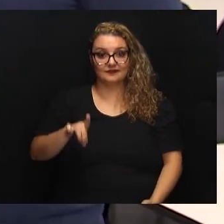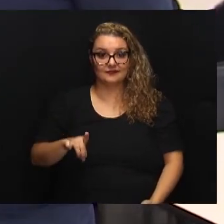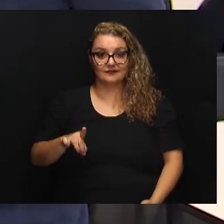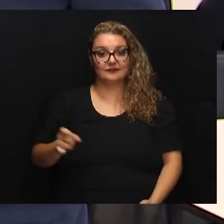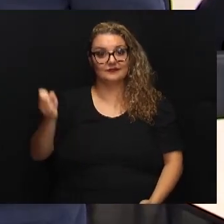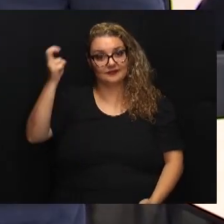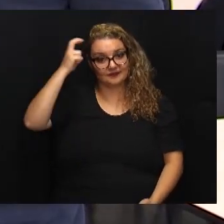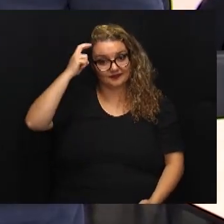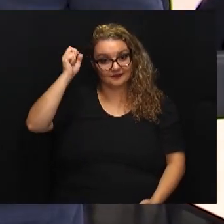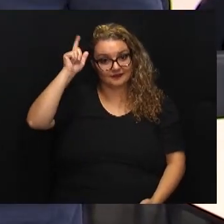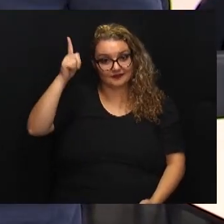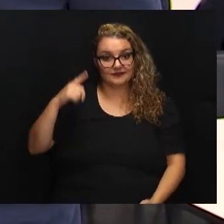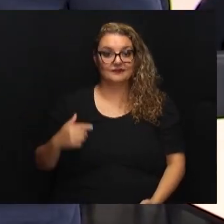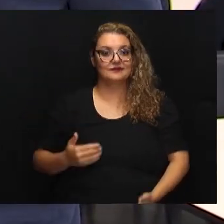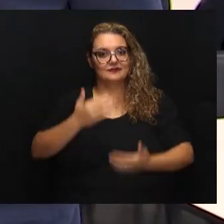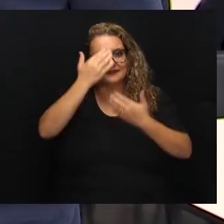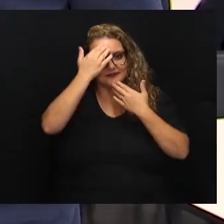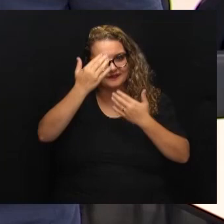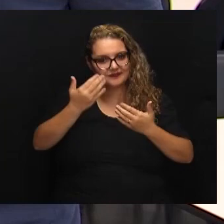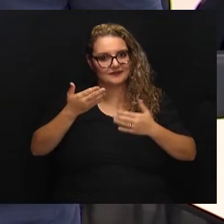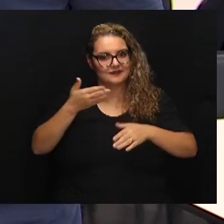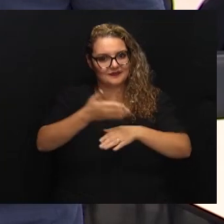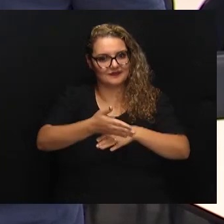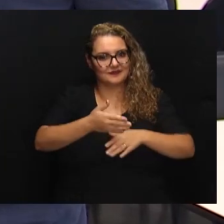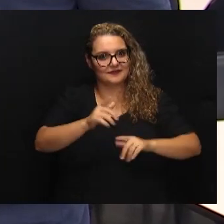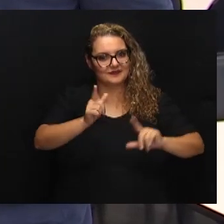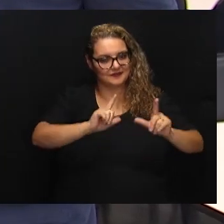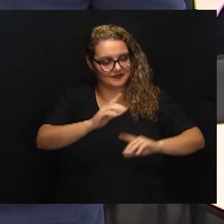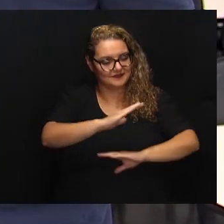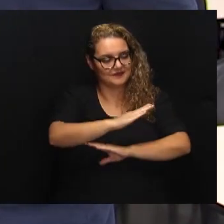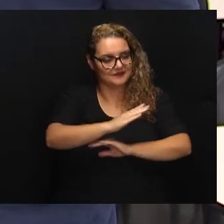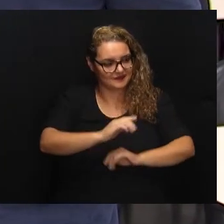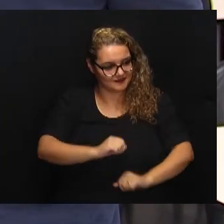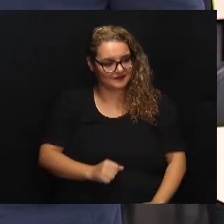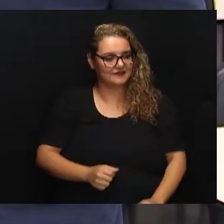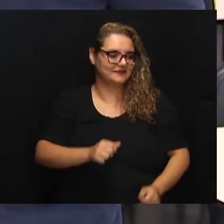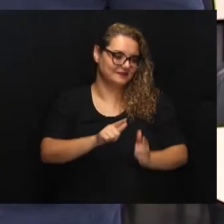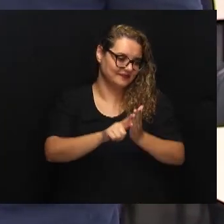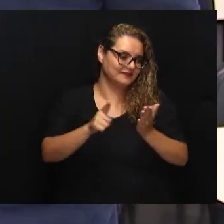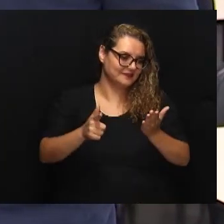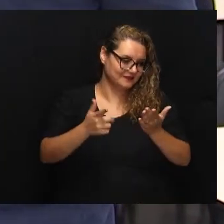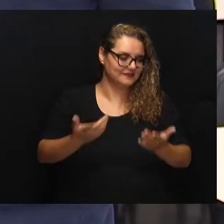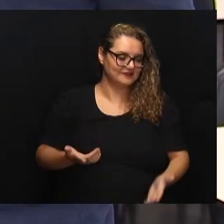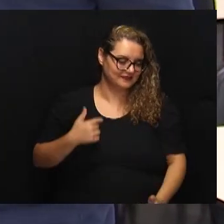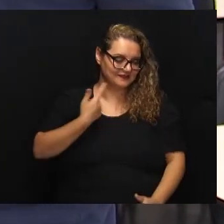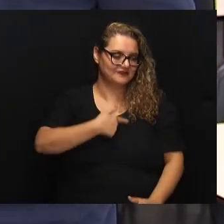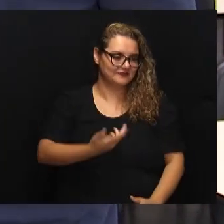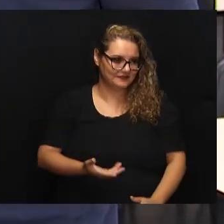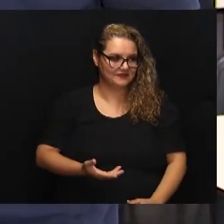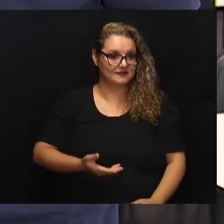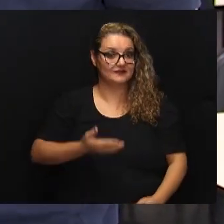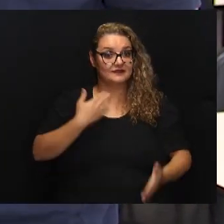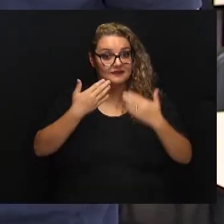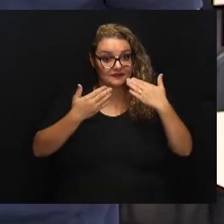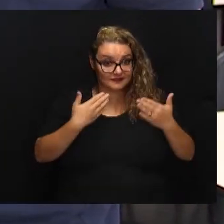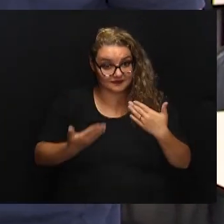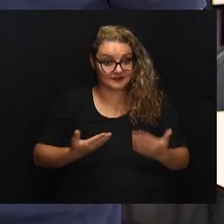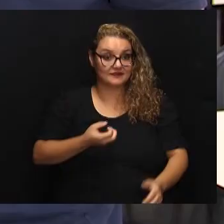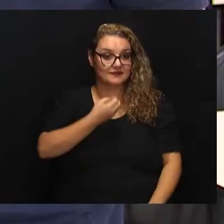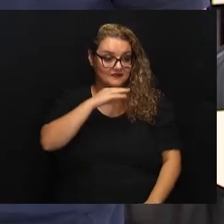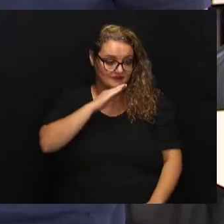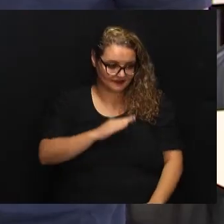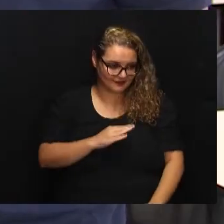de cultura. Gabriel, muito obrigada pela sua participação aqui no nosso jornal. Uma boa tarde. Vamos começar primeiro, né, falando